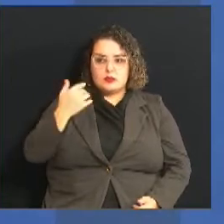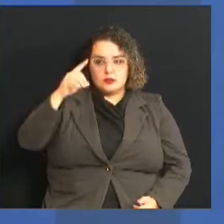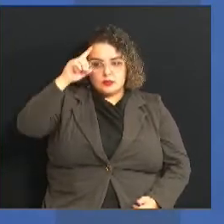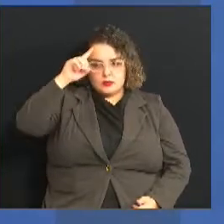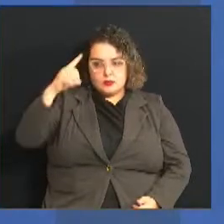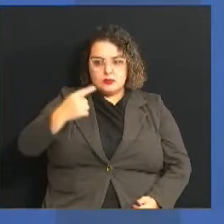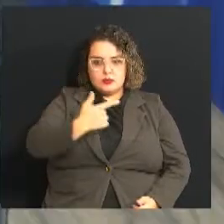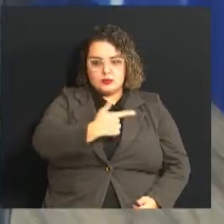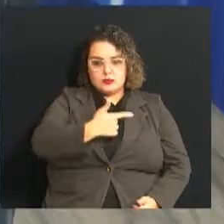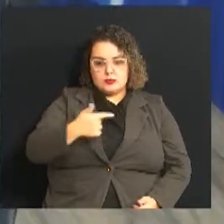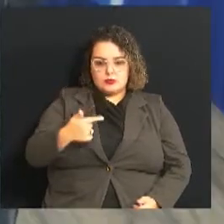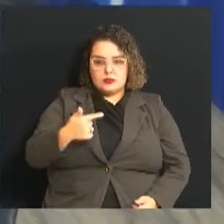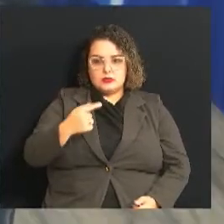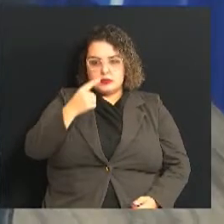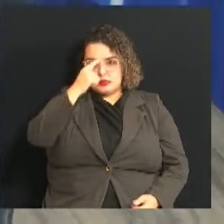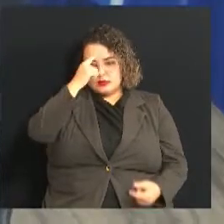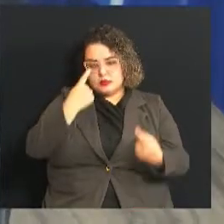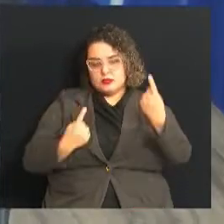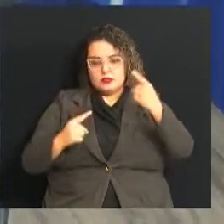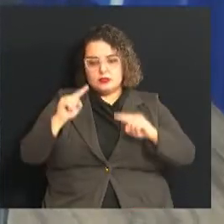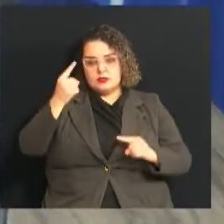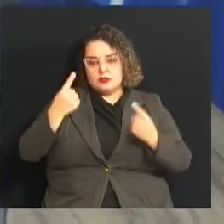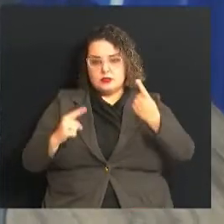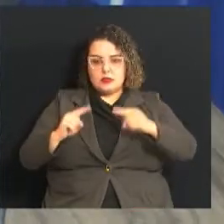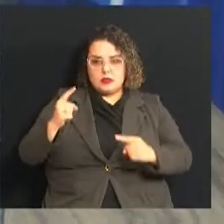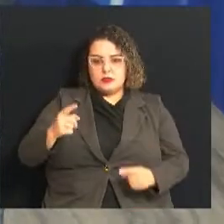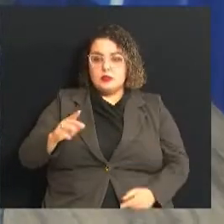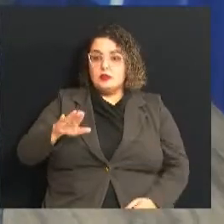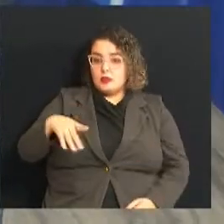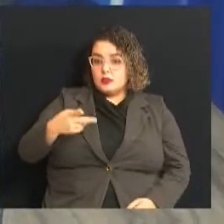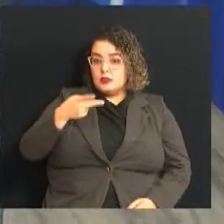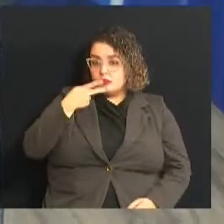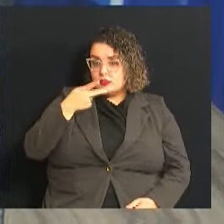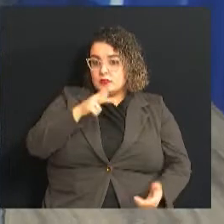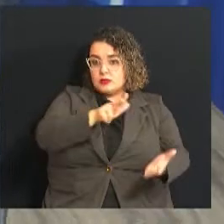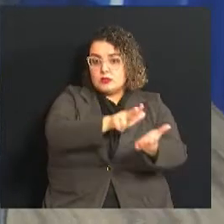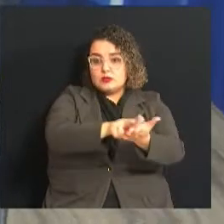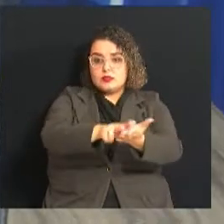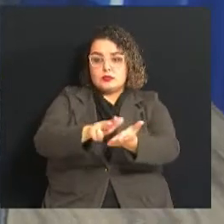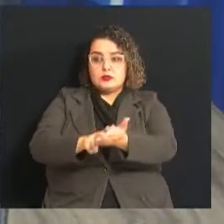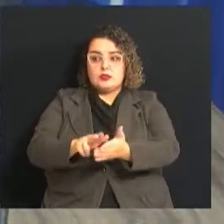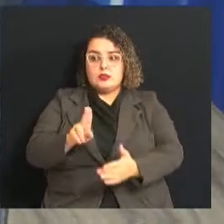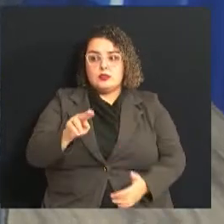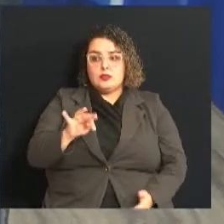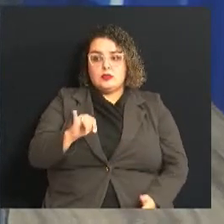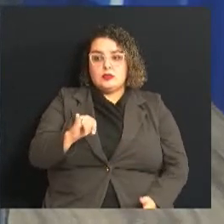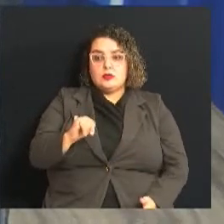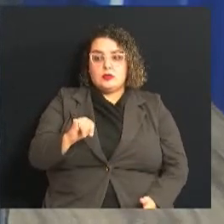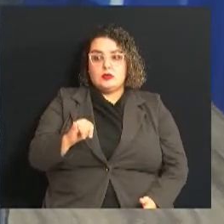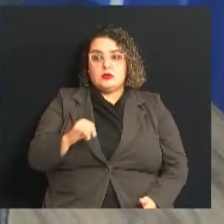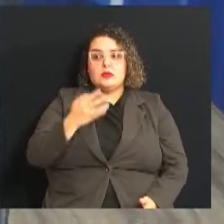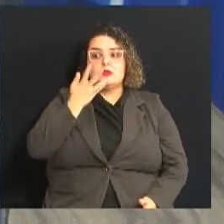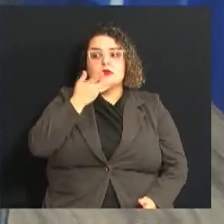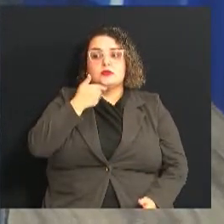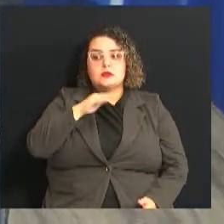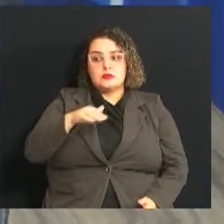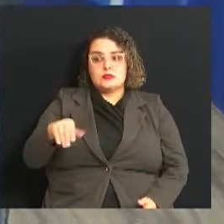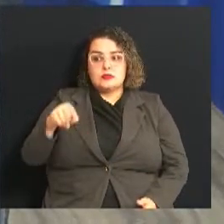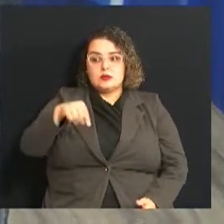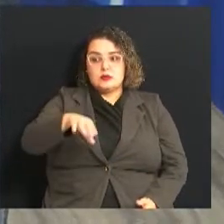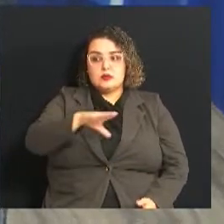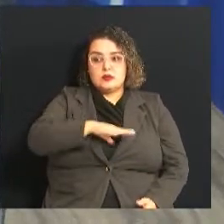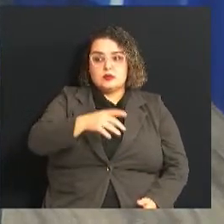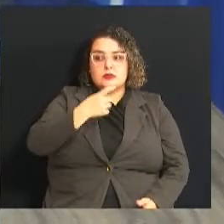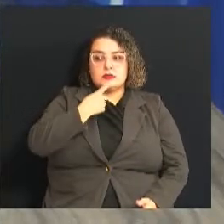de fevereiro. Quando nós falamos sobre taxa de ocupação de leitos de UTI infantil aqui na cidade de Campinas.